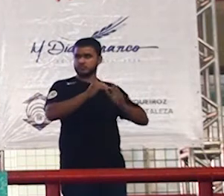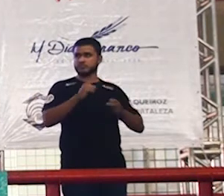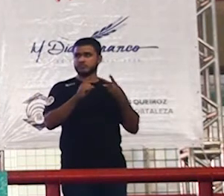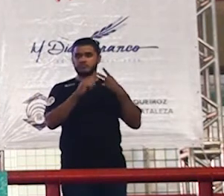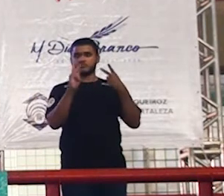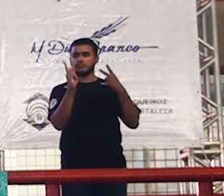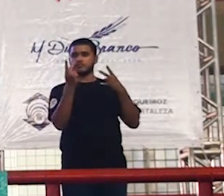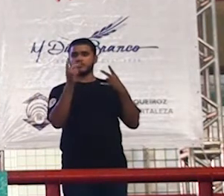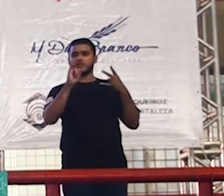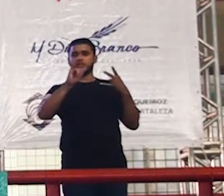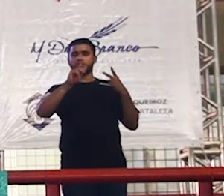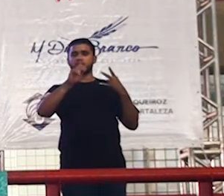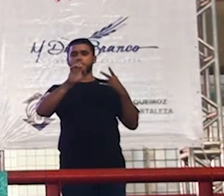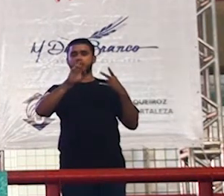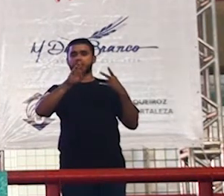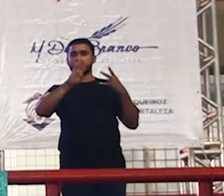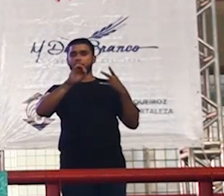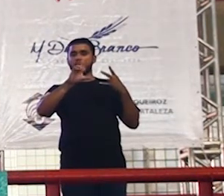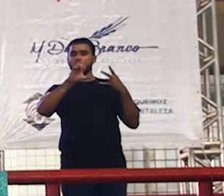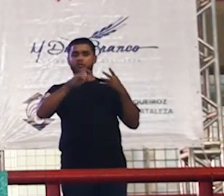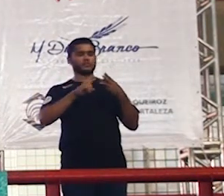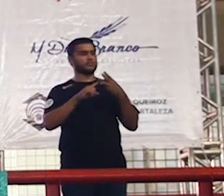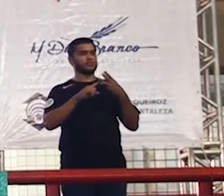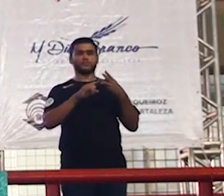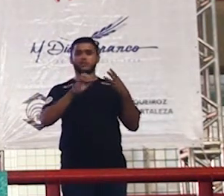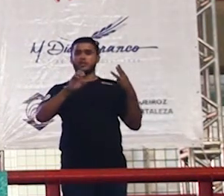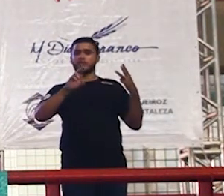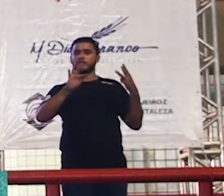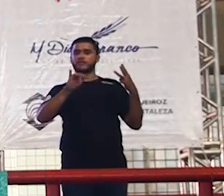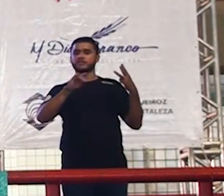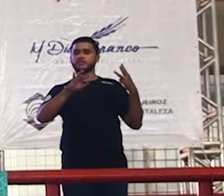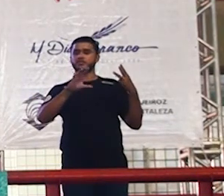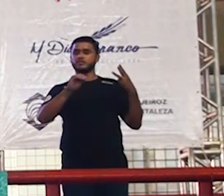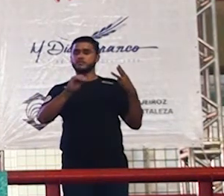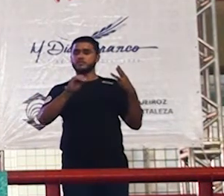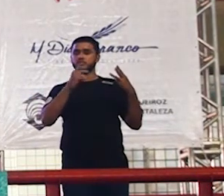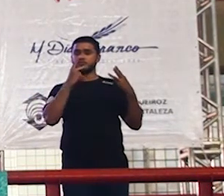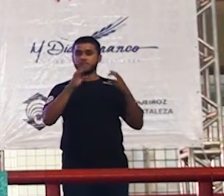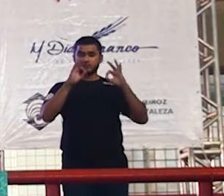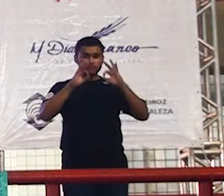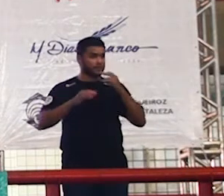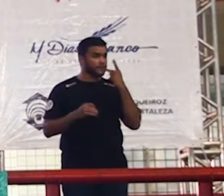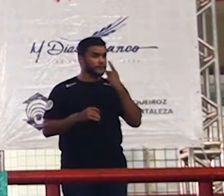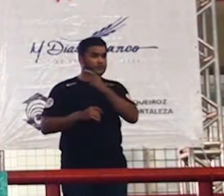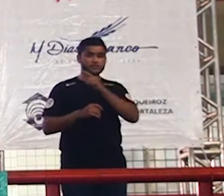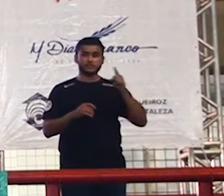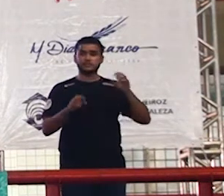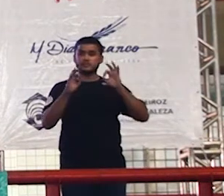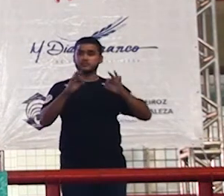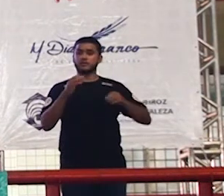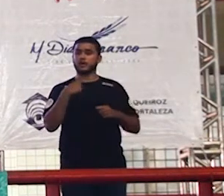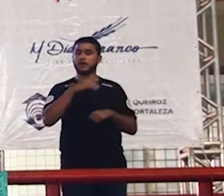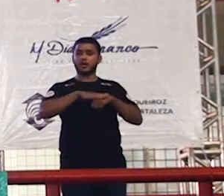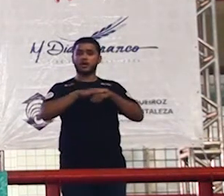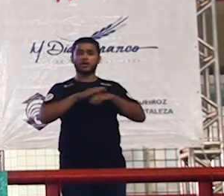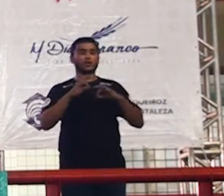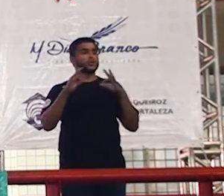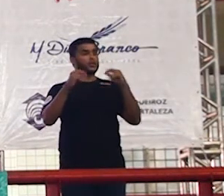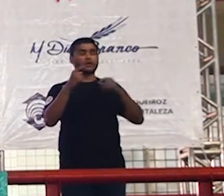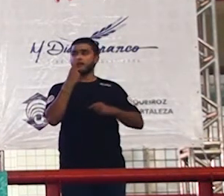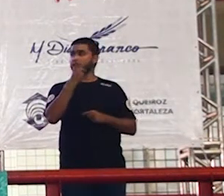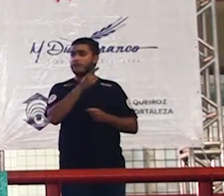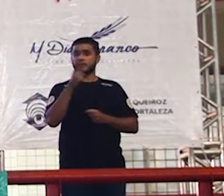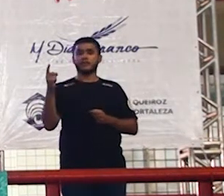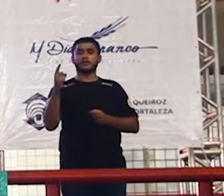Hipérbole na redação do Enem? Eufemismo na redação do Enem? Redação do Enem não é lugar de figura de linguagem. Redação do Enem